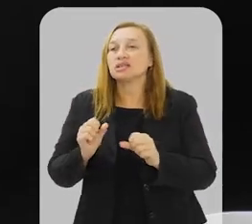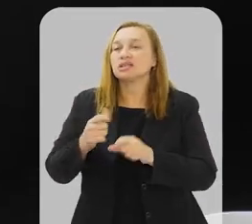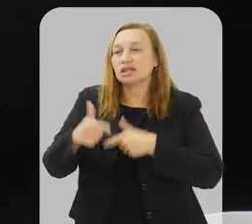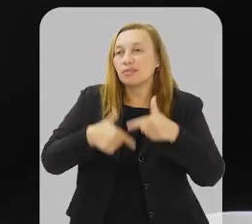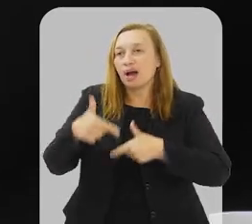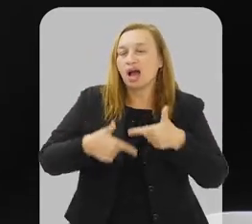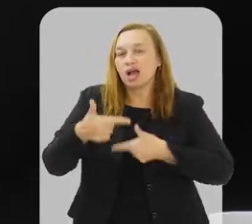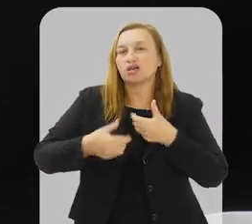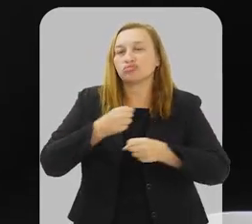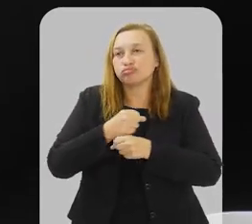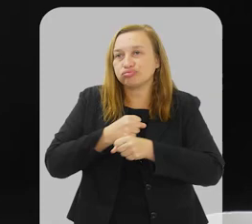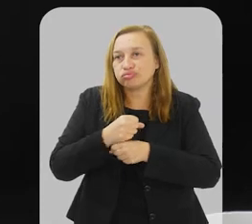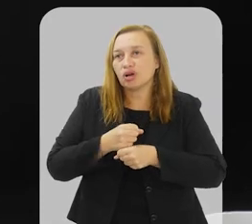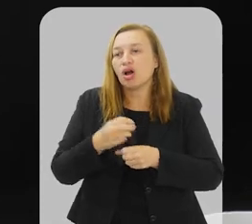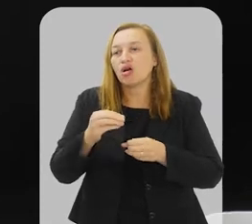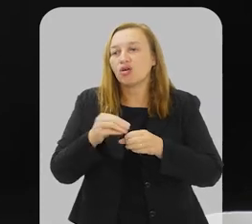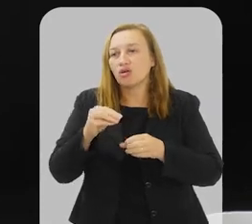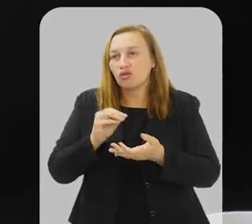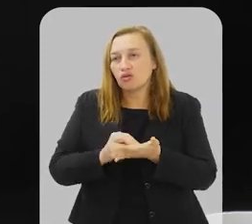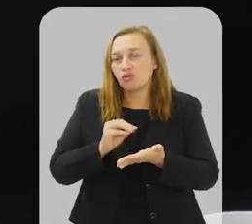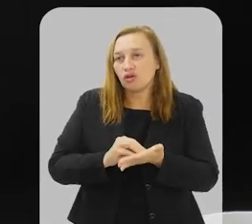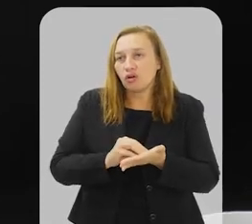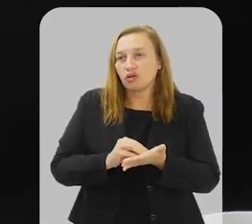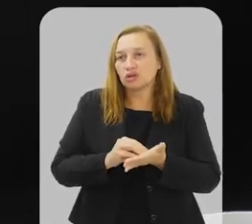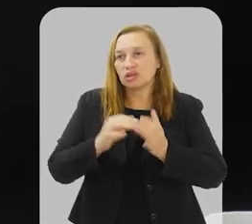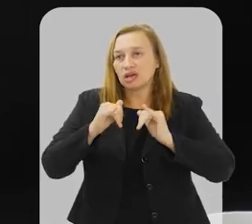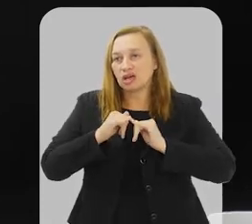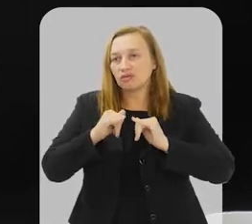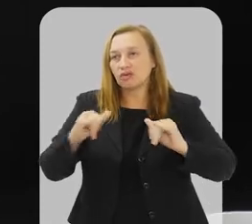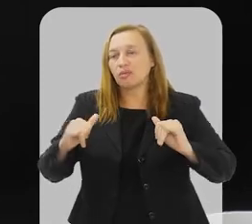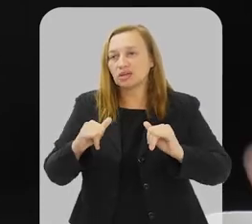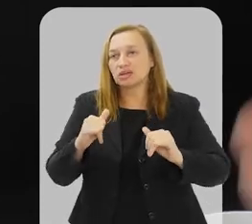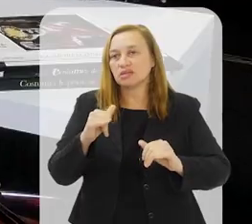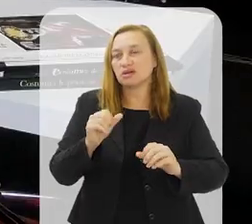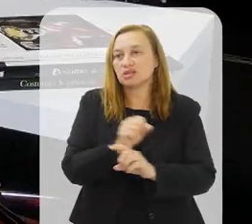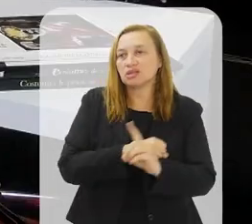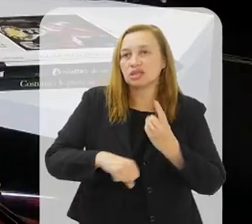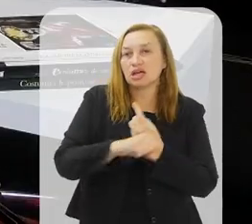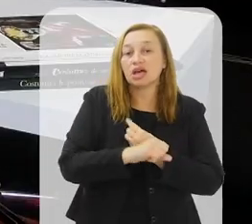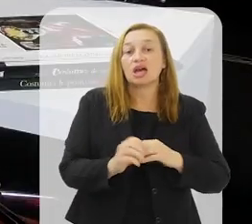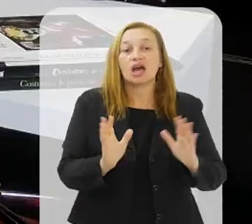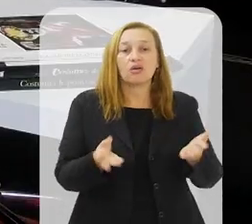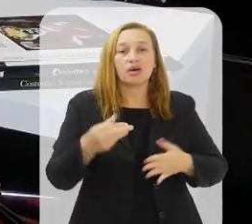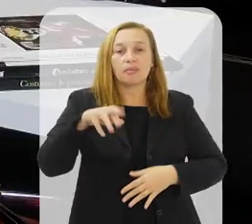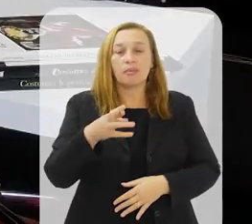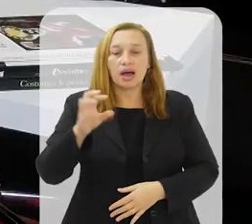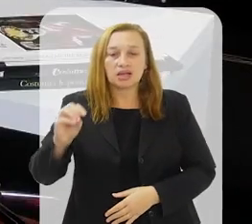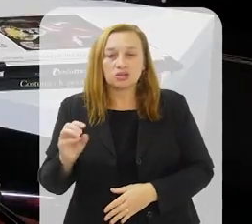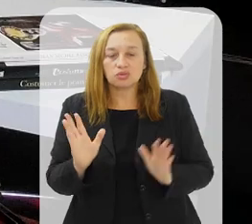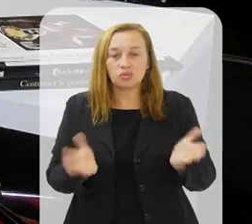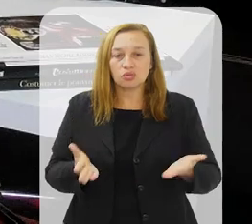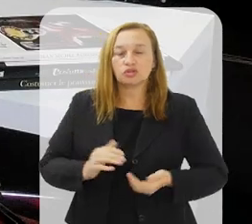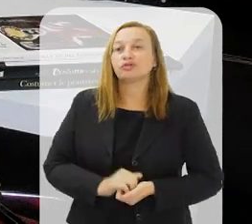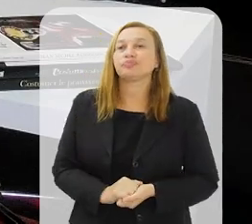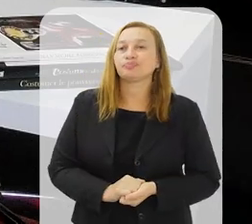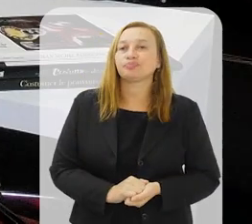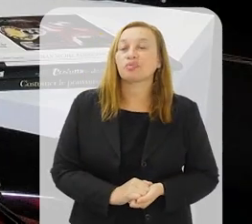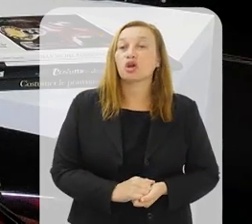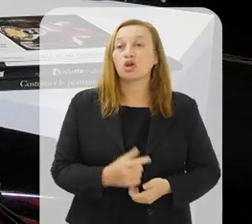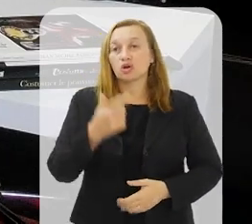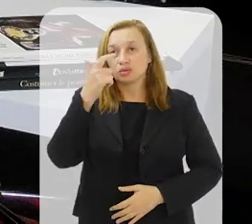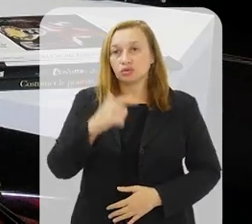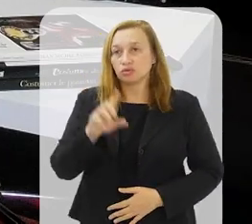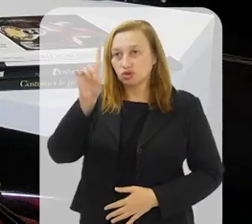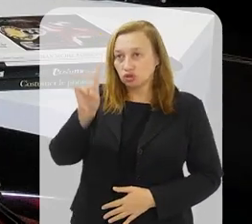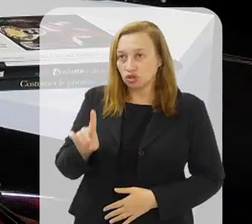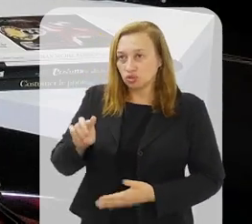ano inteiro então falta falta a sociedade conhecer um pouco mais da gente e o Márcio Moura hoje em relação a carnaval tá onde bom